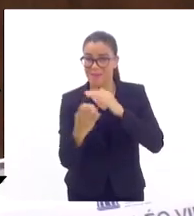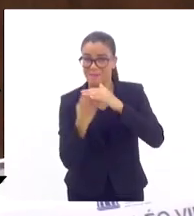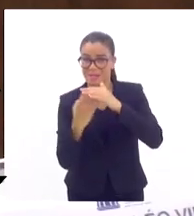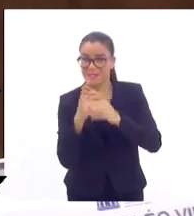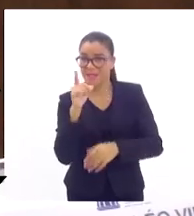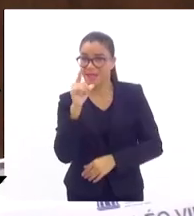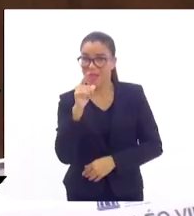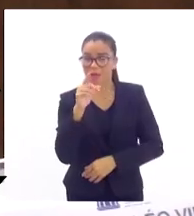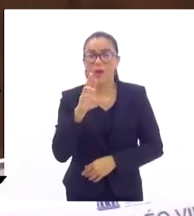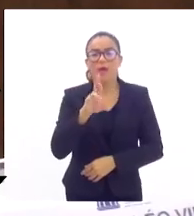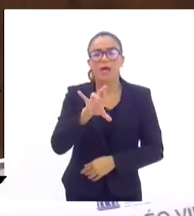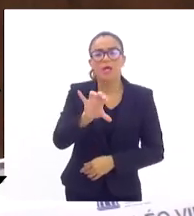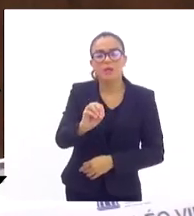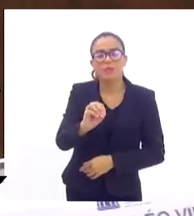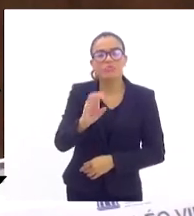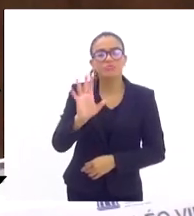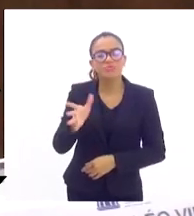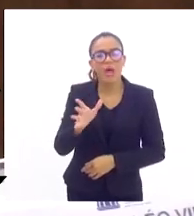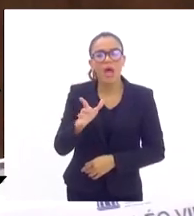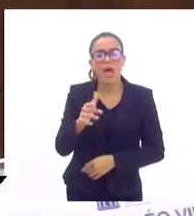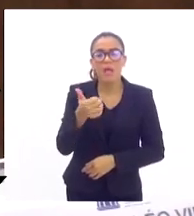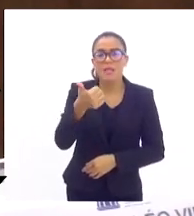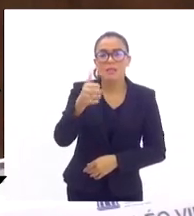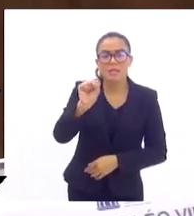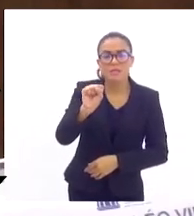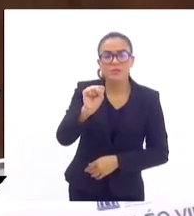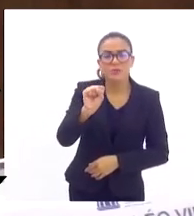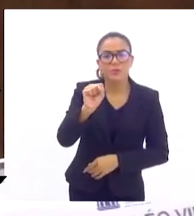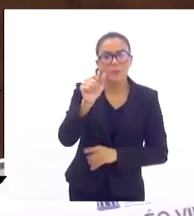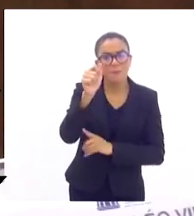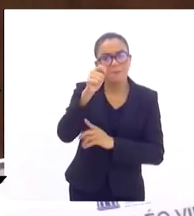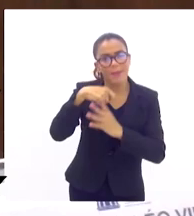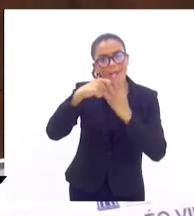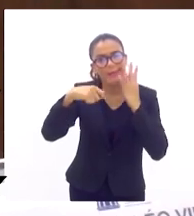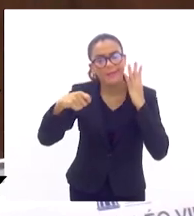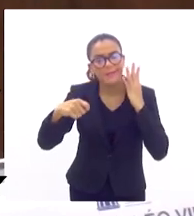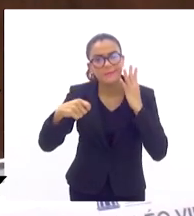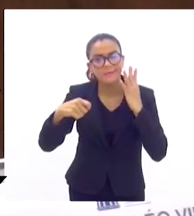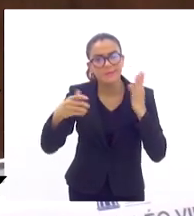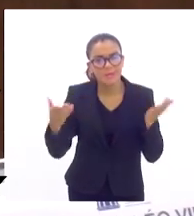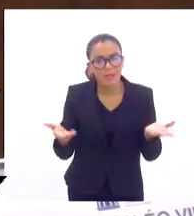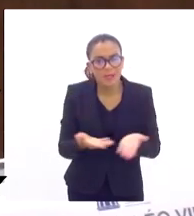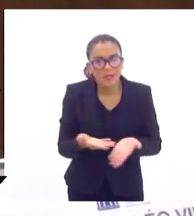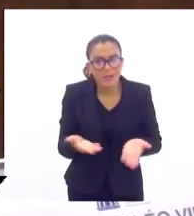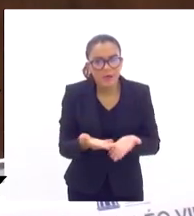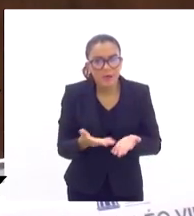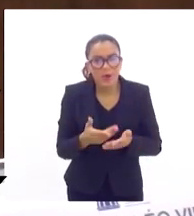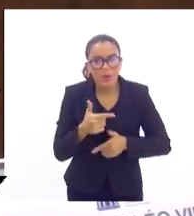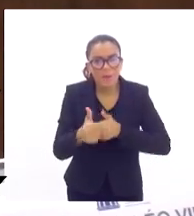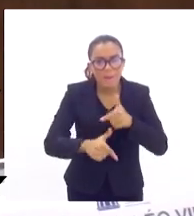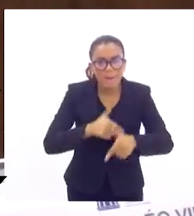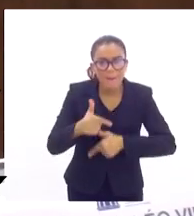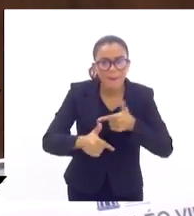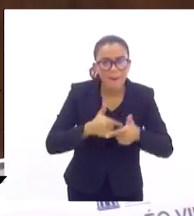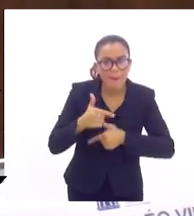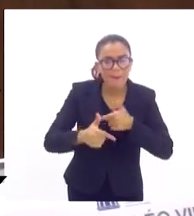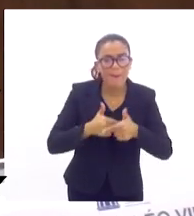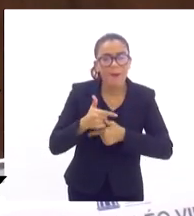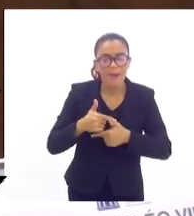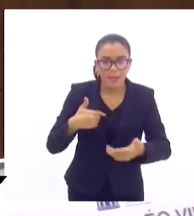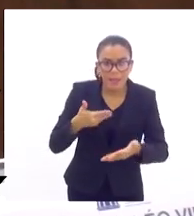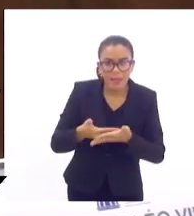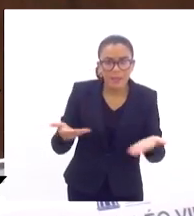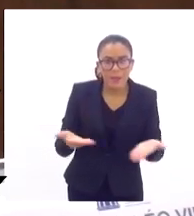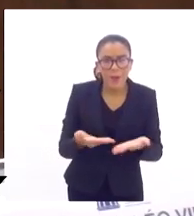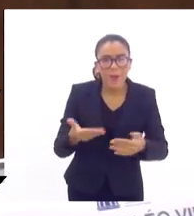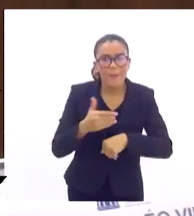6 meses antes, né? Então, já está completando 18 meses agora do serviço, e a gente, até o momento, não tem